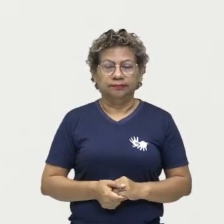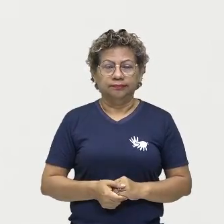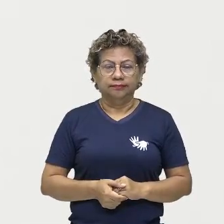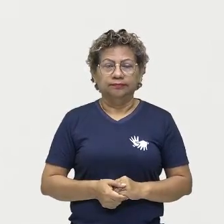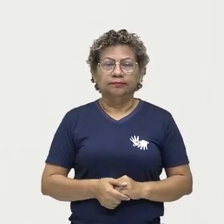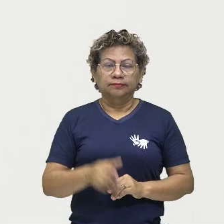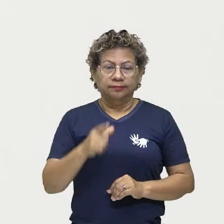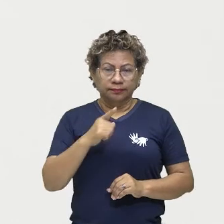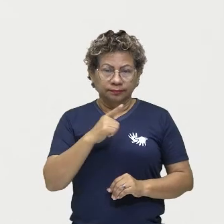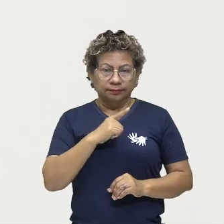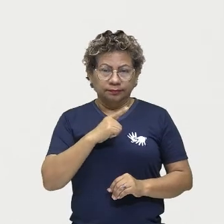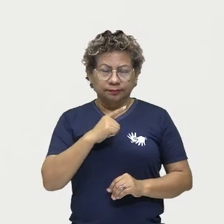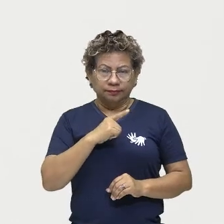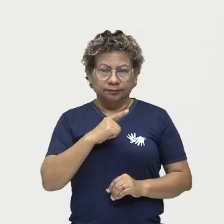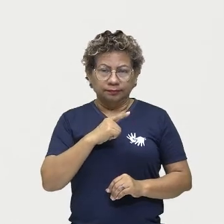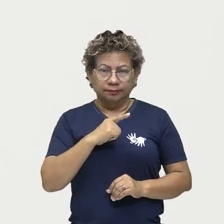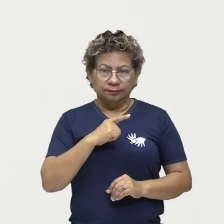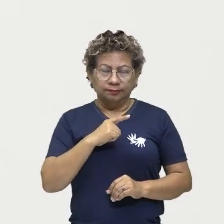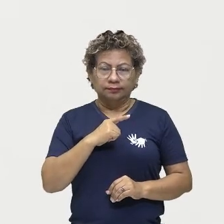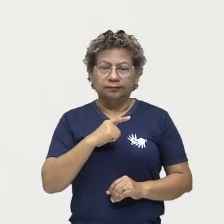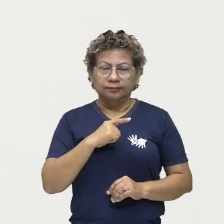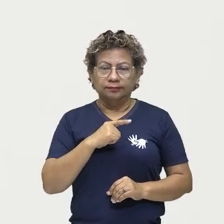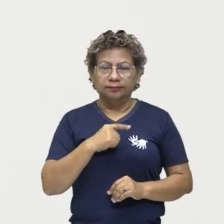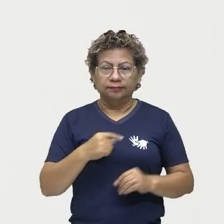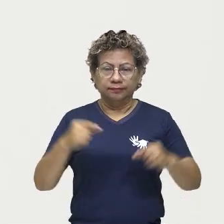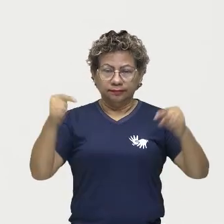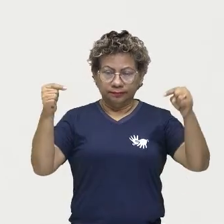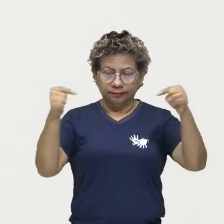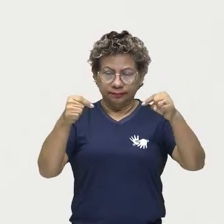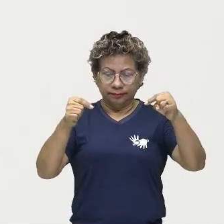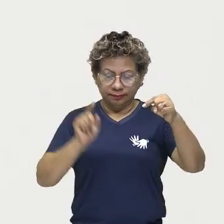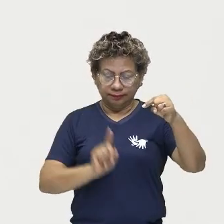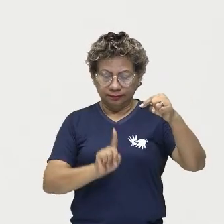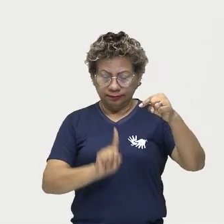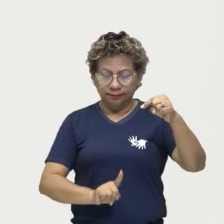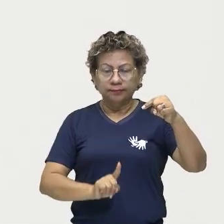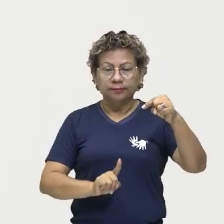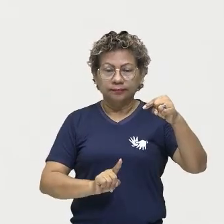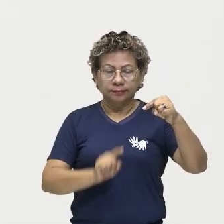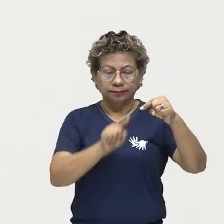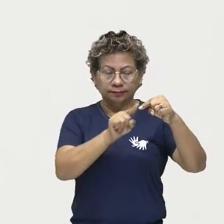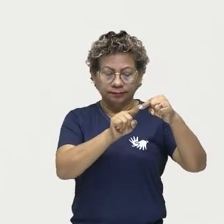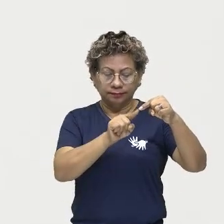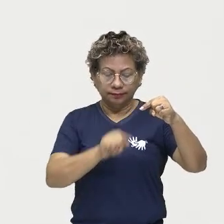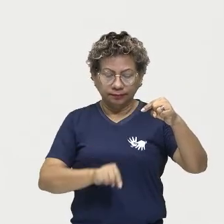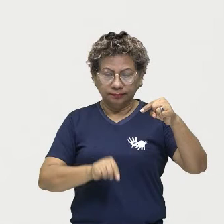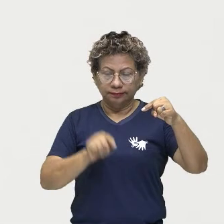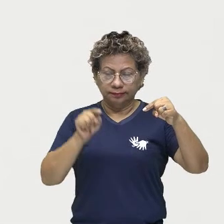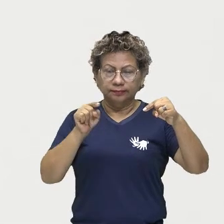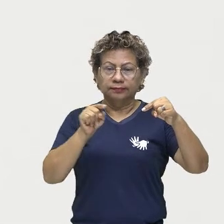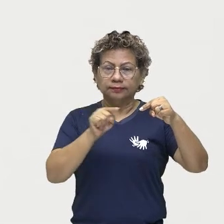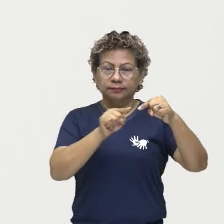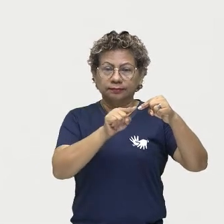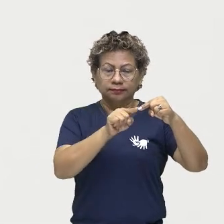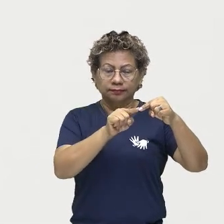até o vértice é 2/3 do seu valor da mediana.